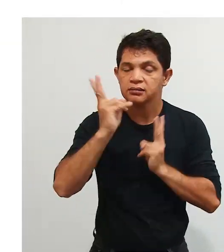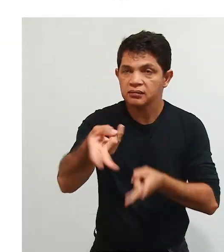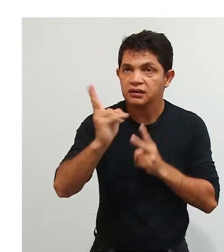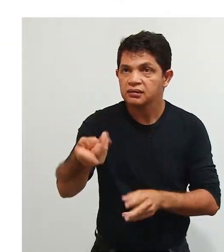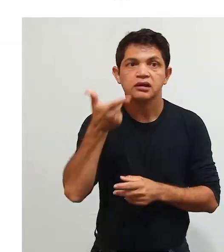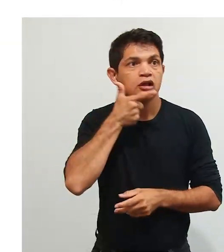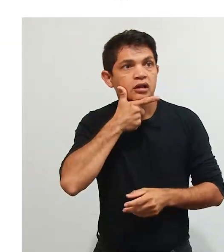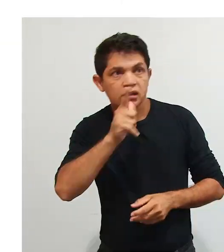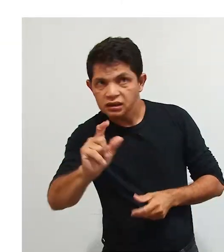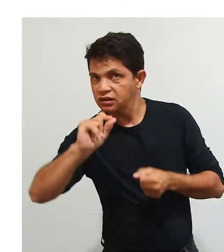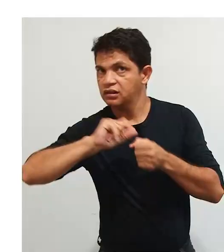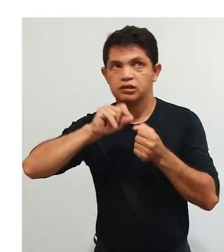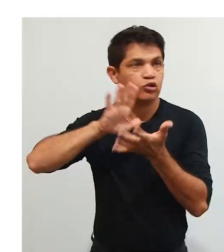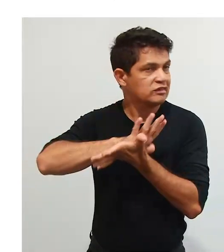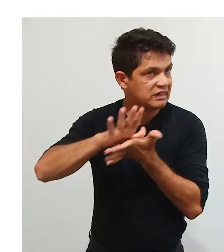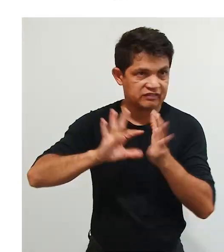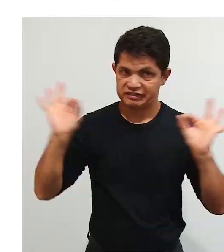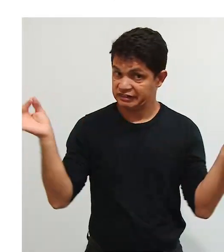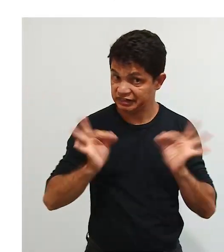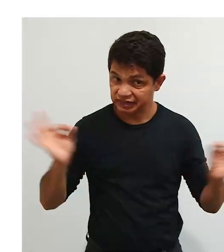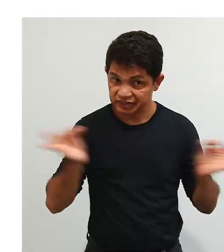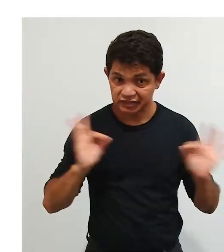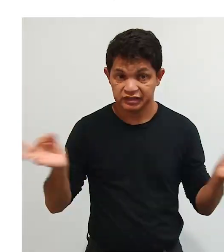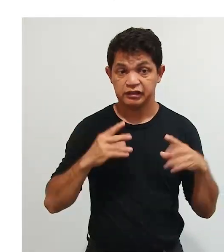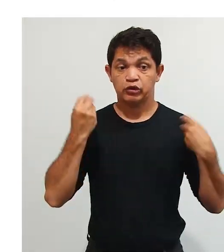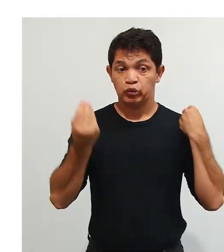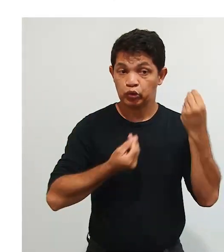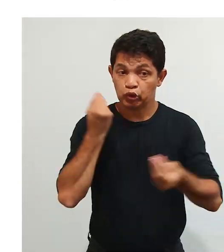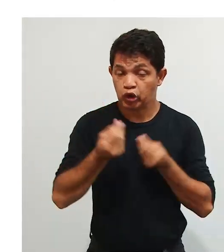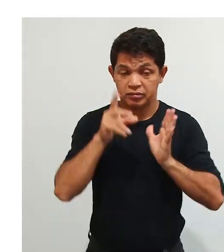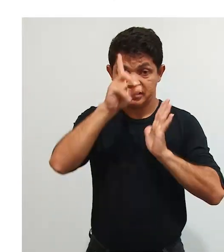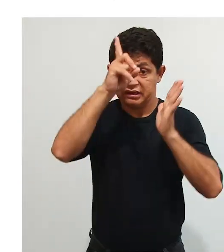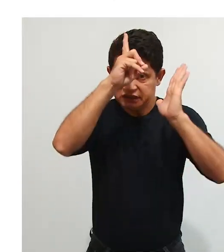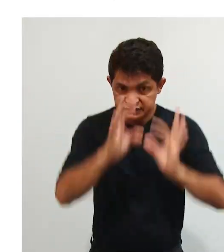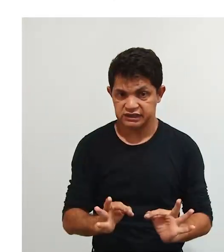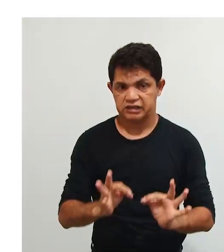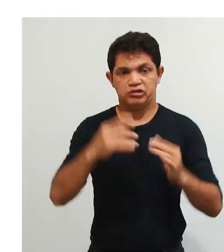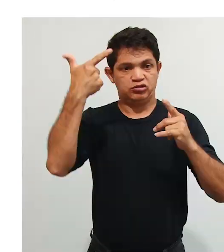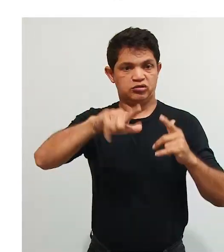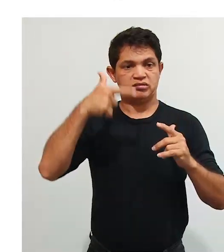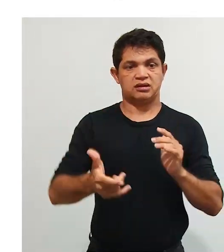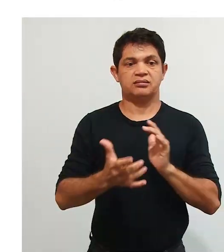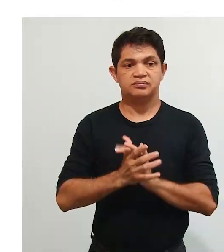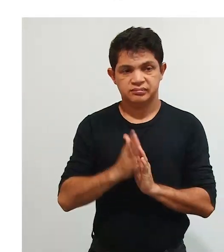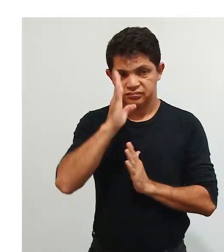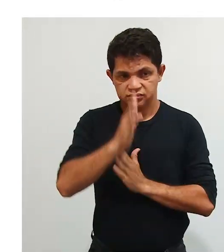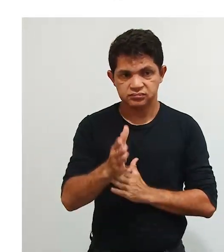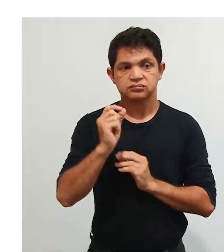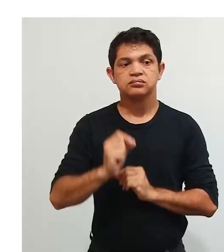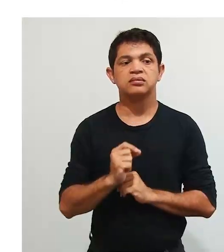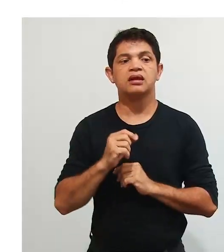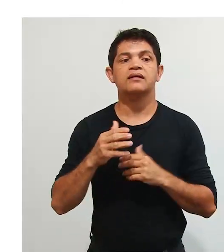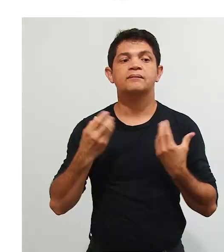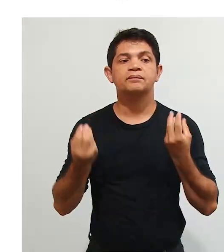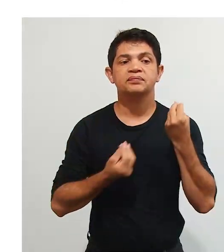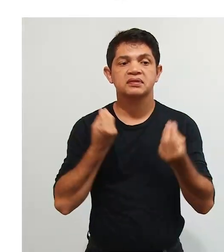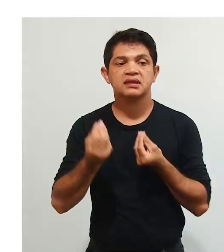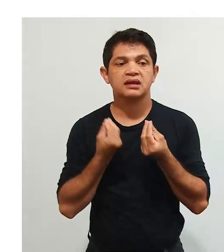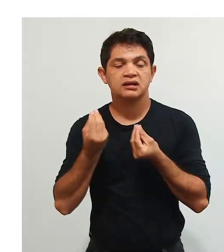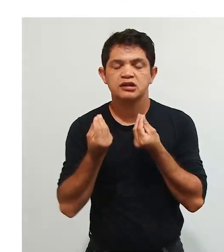você não consegue fazer nada direito. Totalmente não assertivo, né? Então,